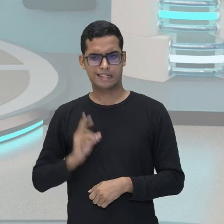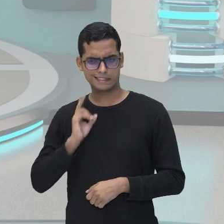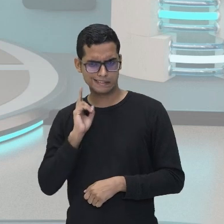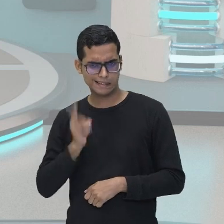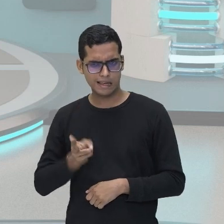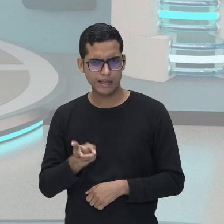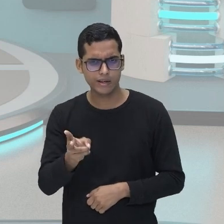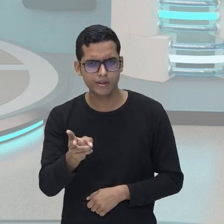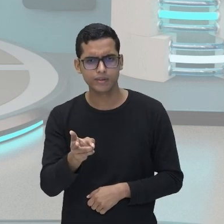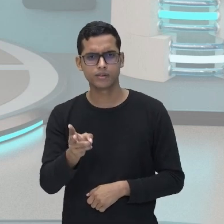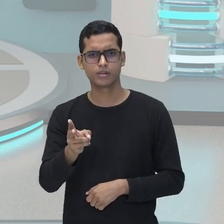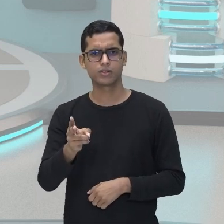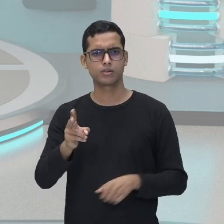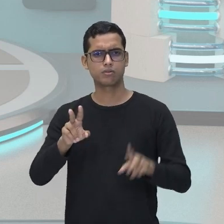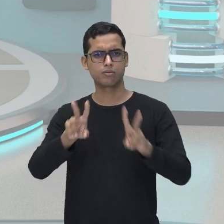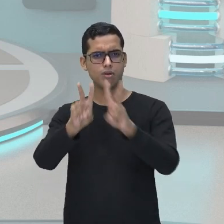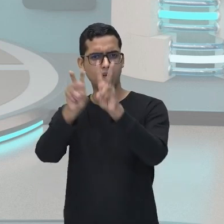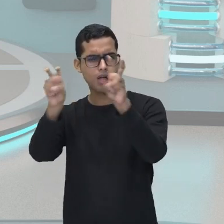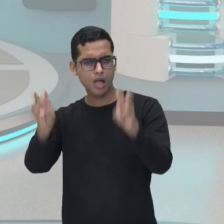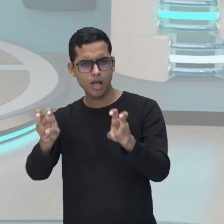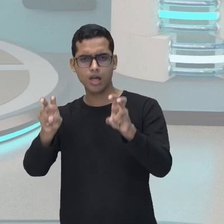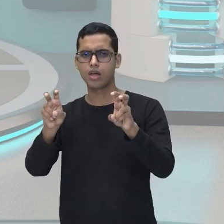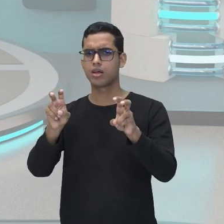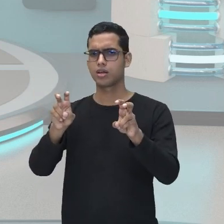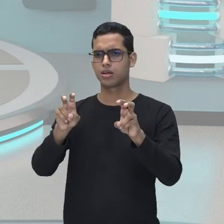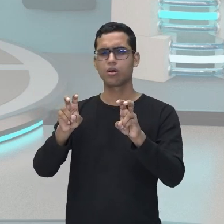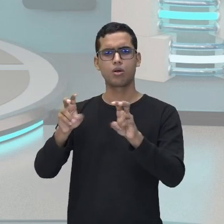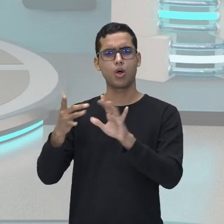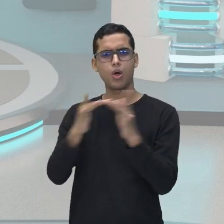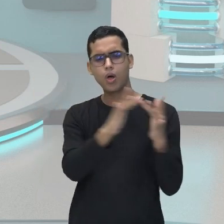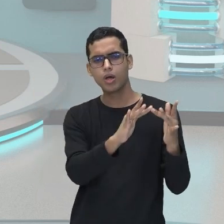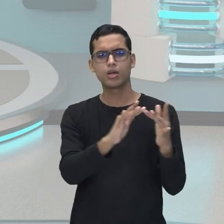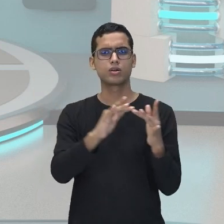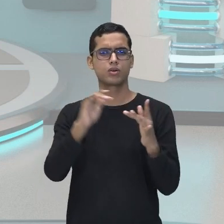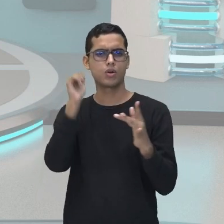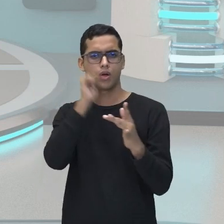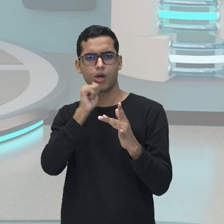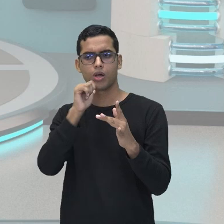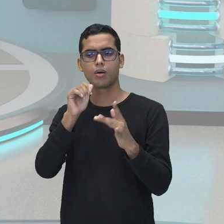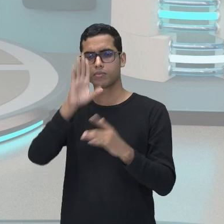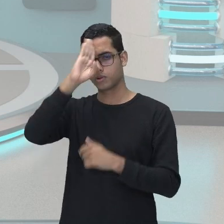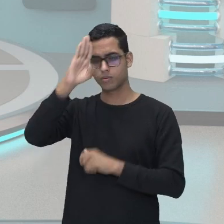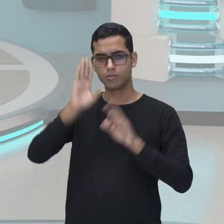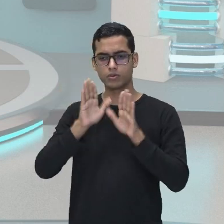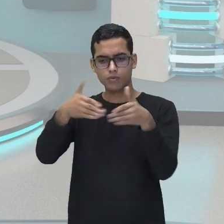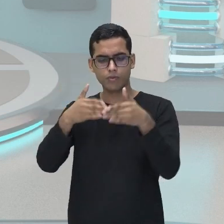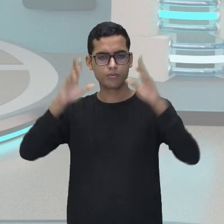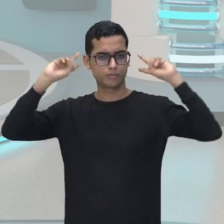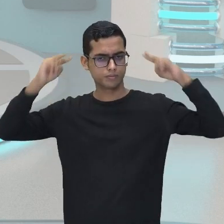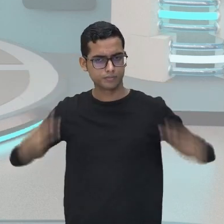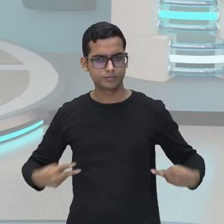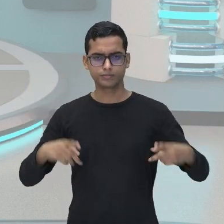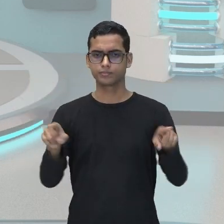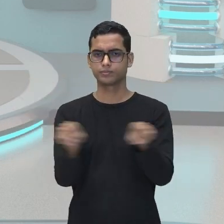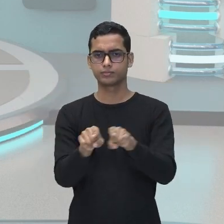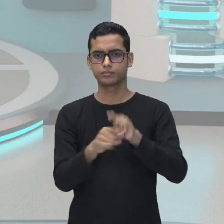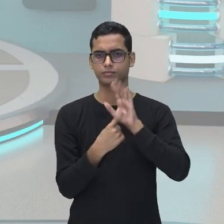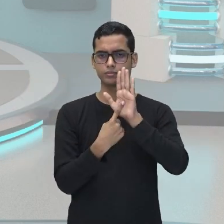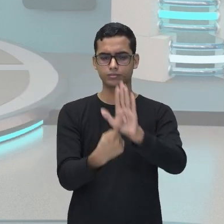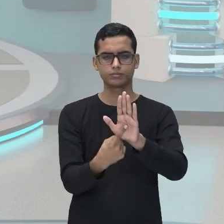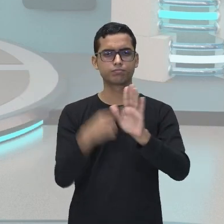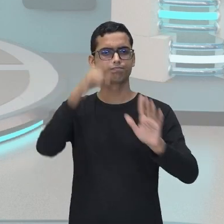condicionante, né? Ela aborda a questão do feminino, mas aborda sobretudo o ser humano. E ela deixa que